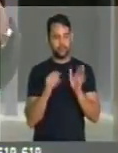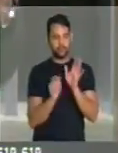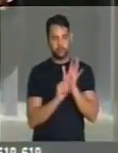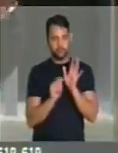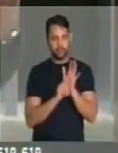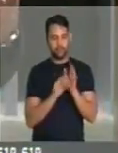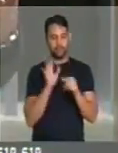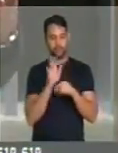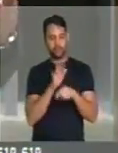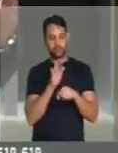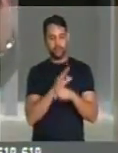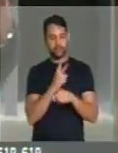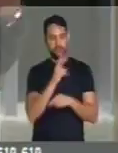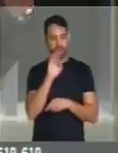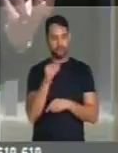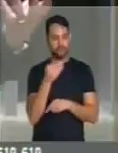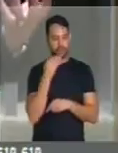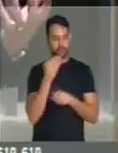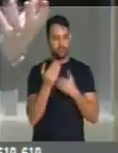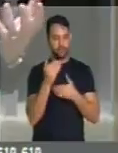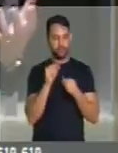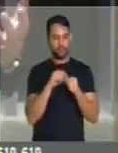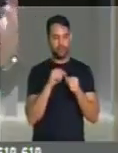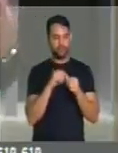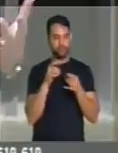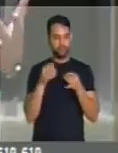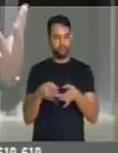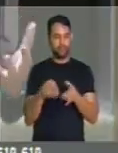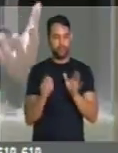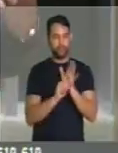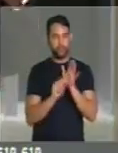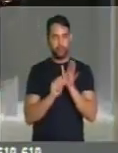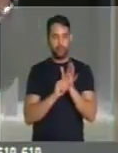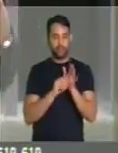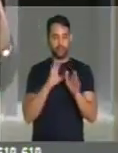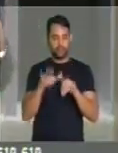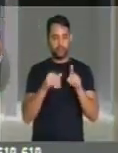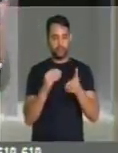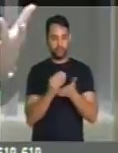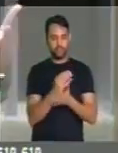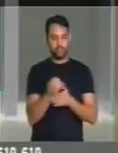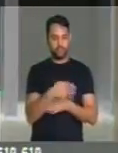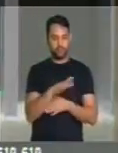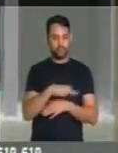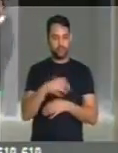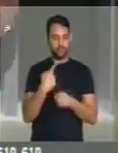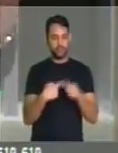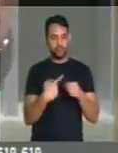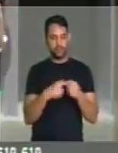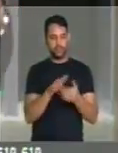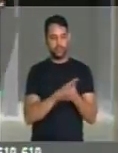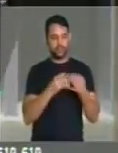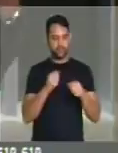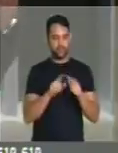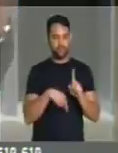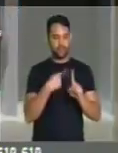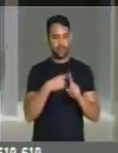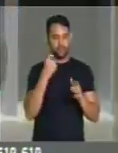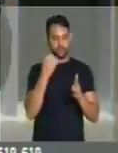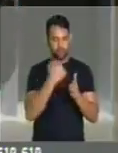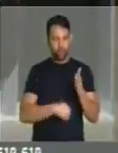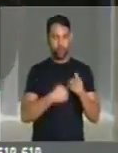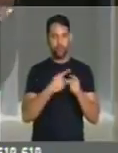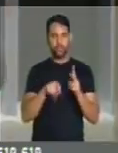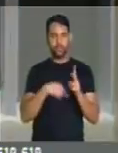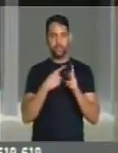drogas, ajudando 2 mil jovens a saírem das drogas e atraindo dinheiro novo para a nossa cidade sem precisar aumentar impostos,